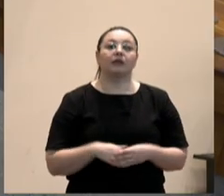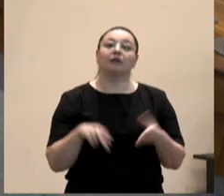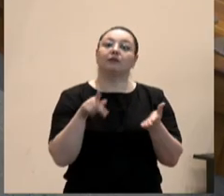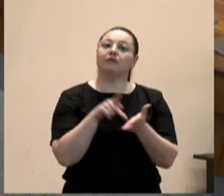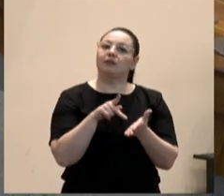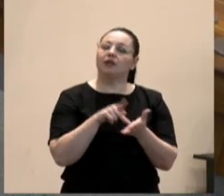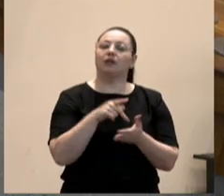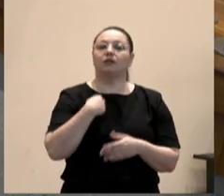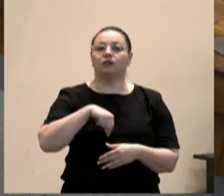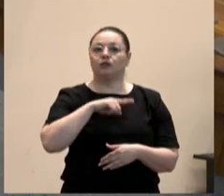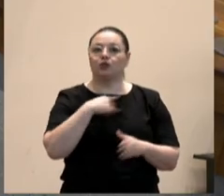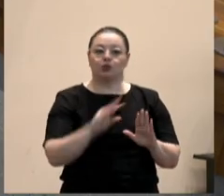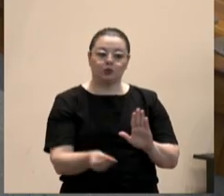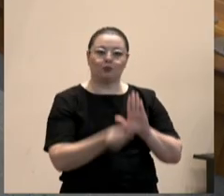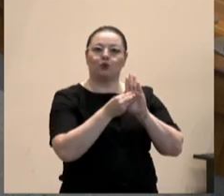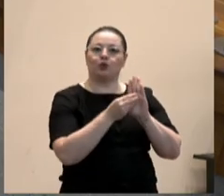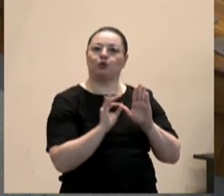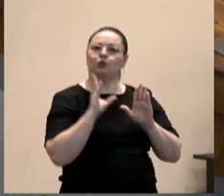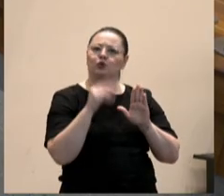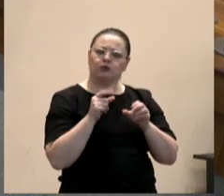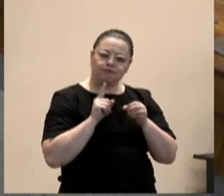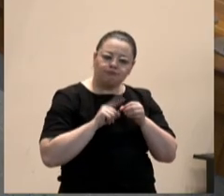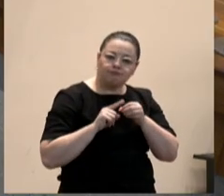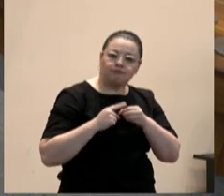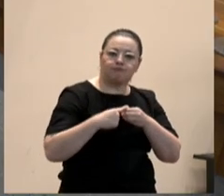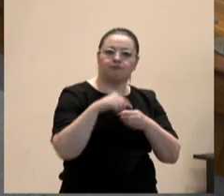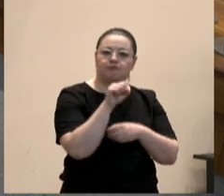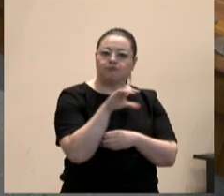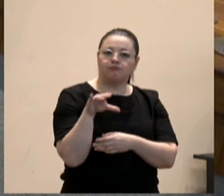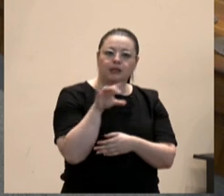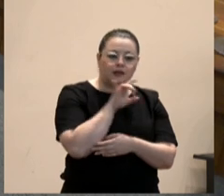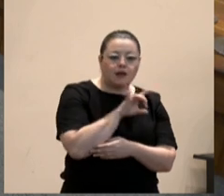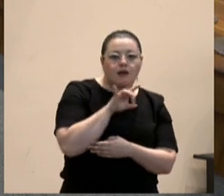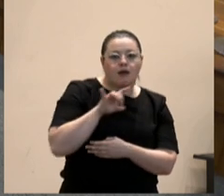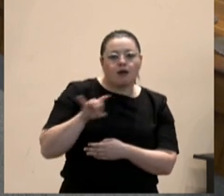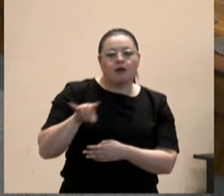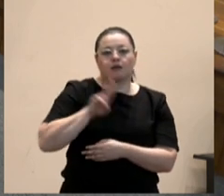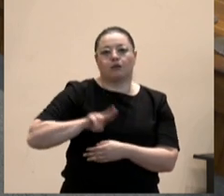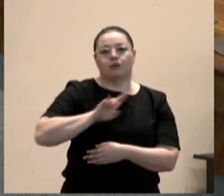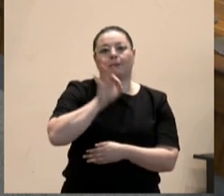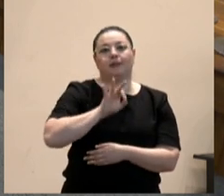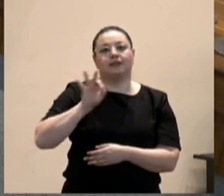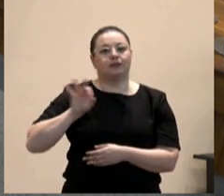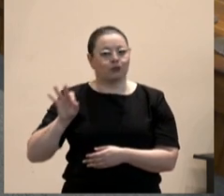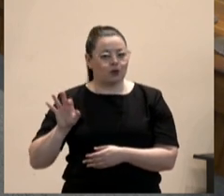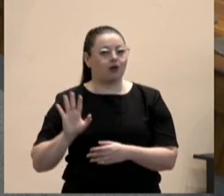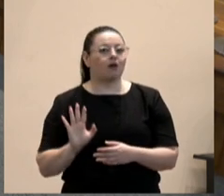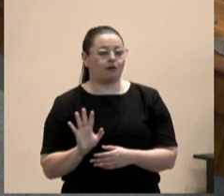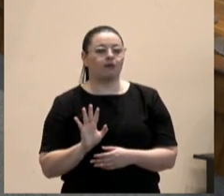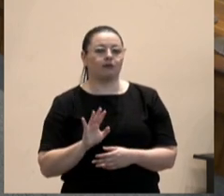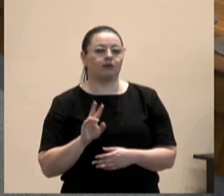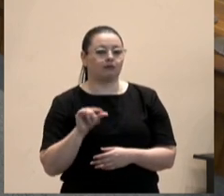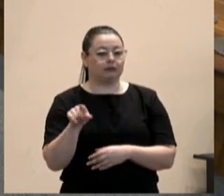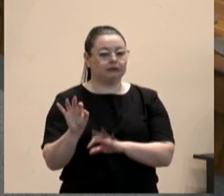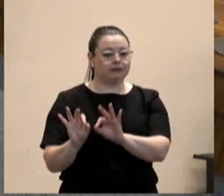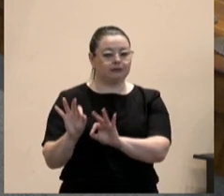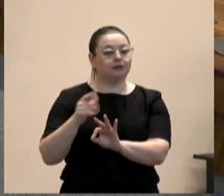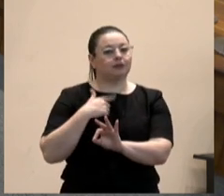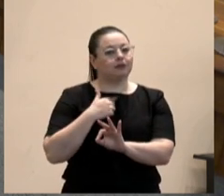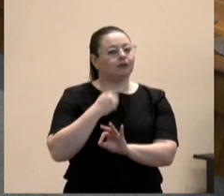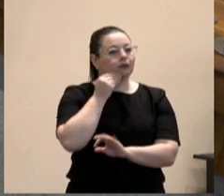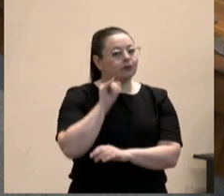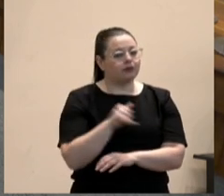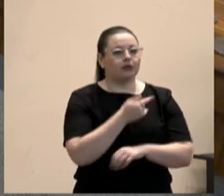todos os municípios catarinenses e quanto que cada um utiliza dos percentuais. Enquanto vai abrindo ali, para ganhar tempo, eu